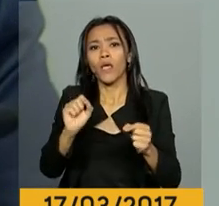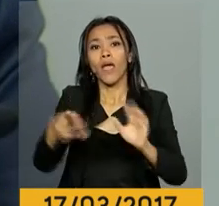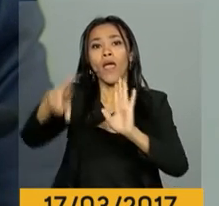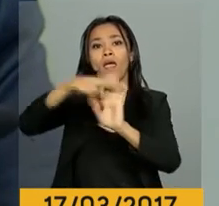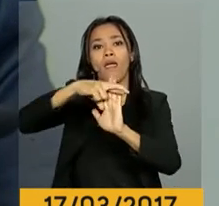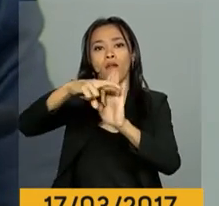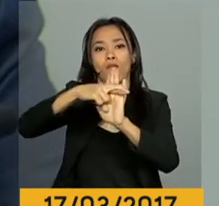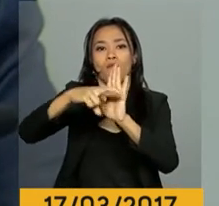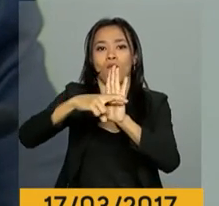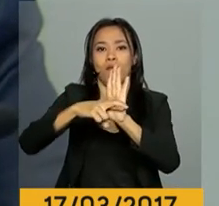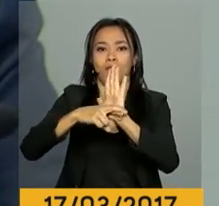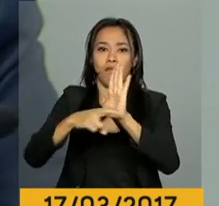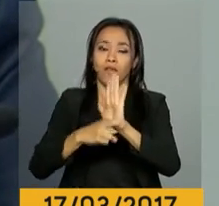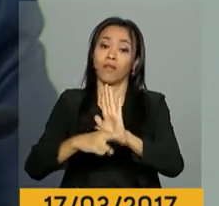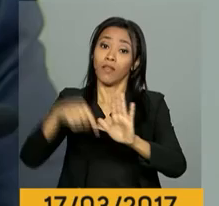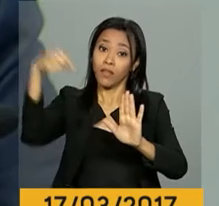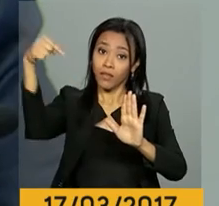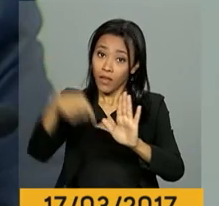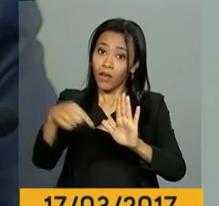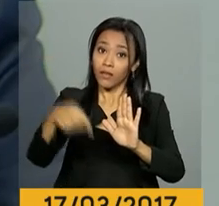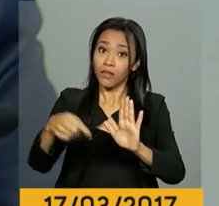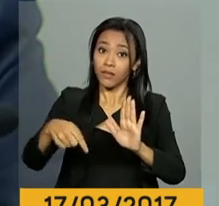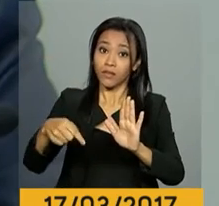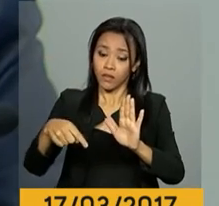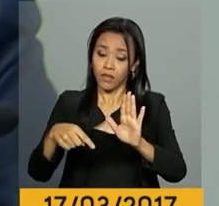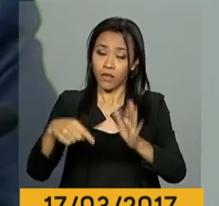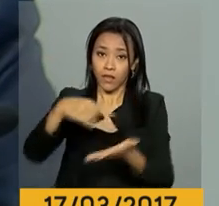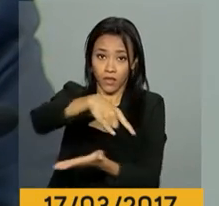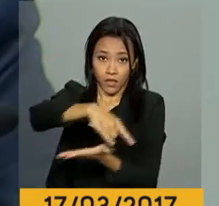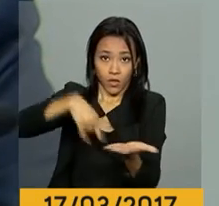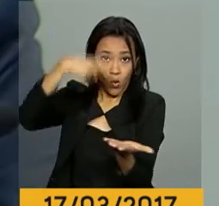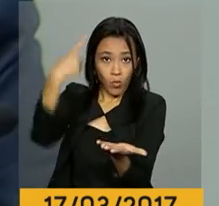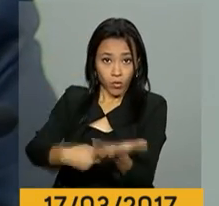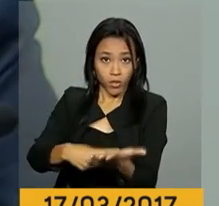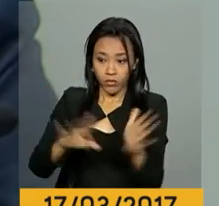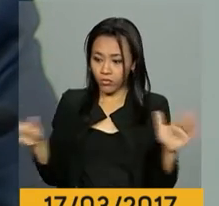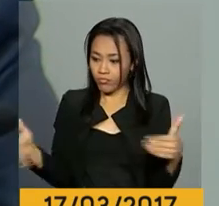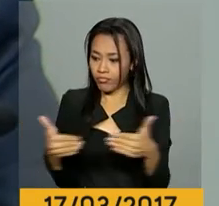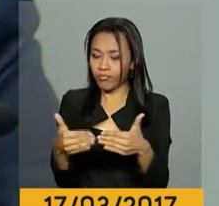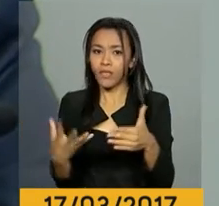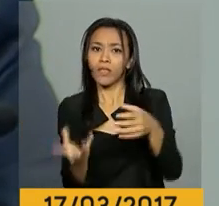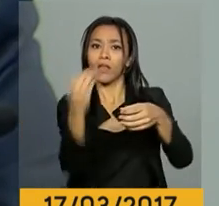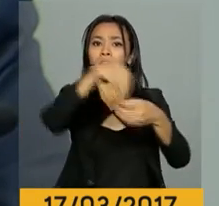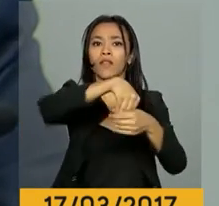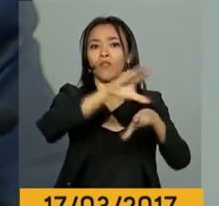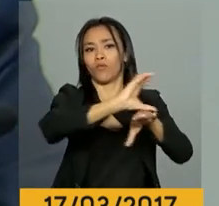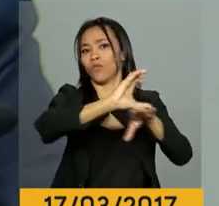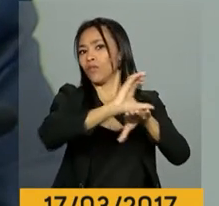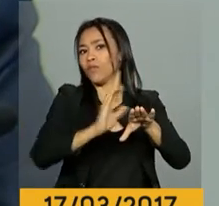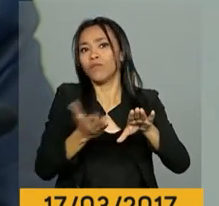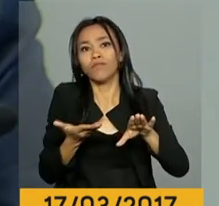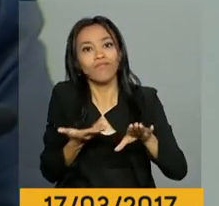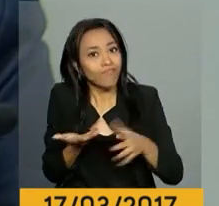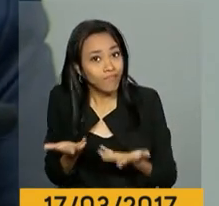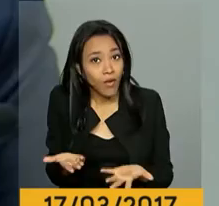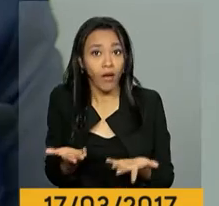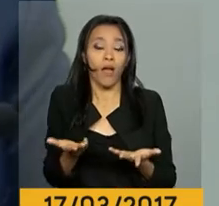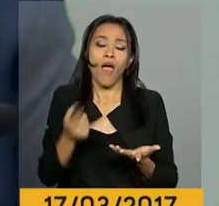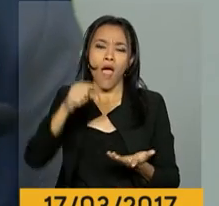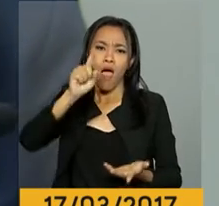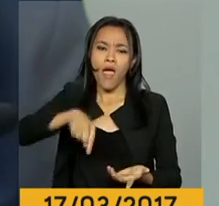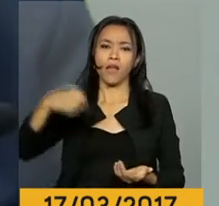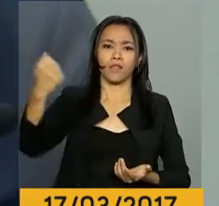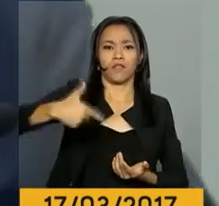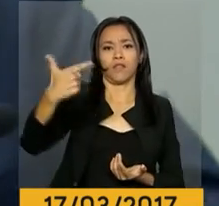regulamentação desse dispositivo constitucional, não é? Então, eu digo, esta já é a segunda